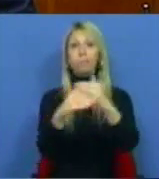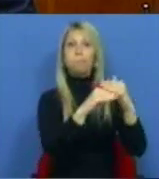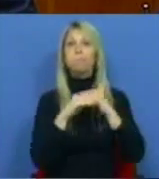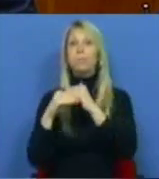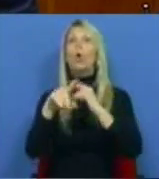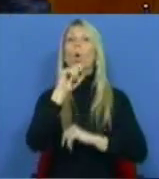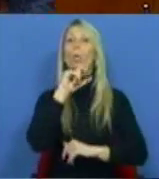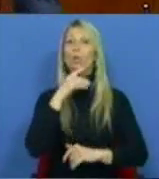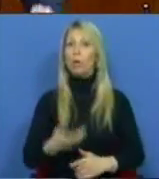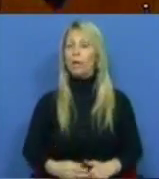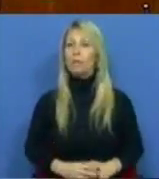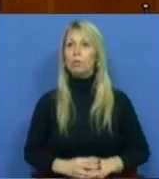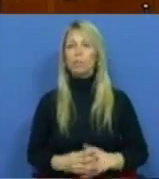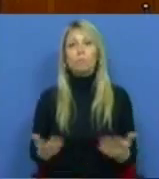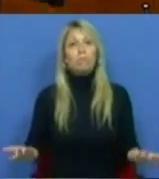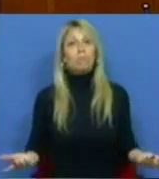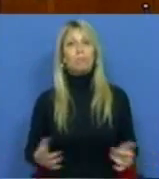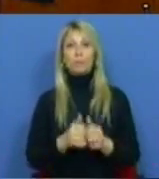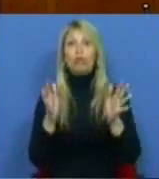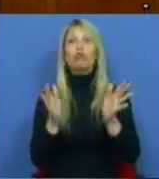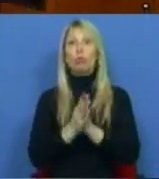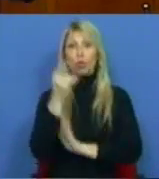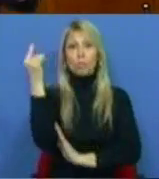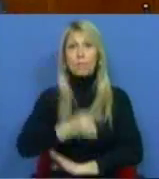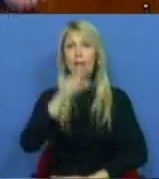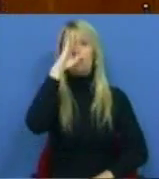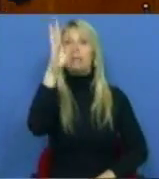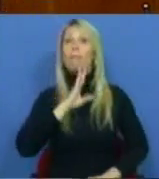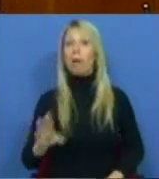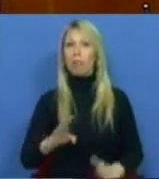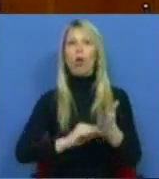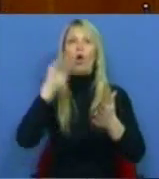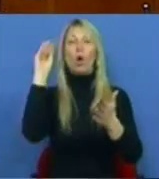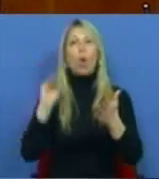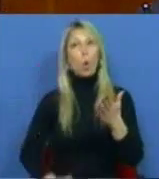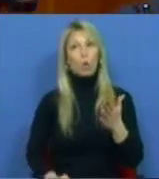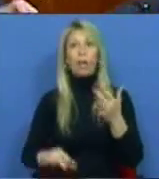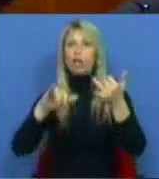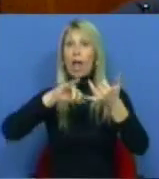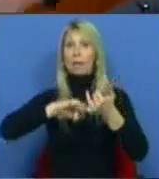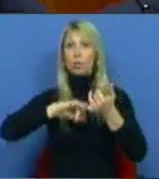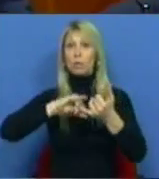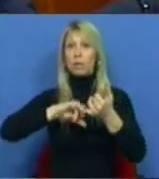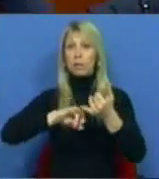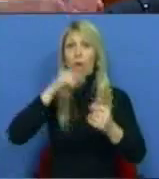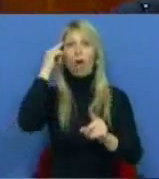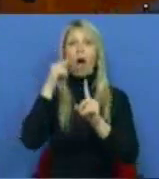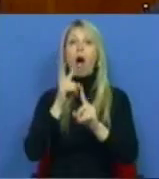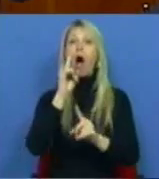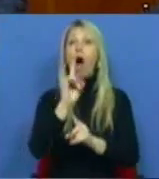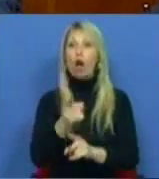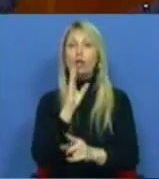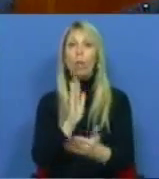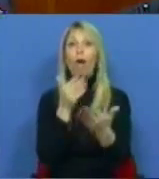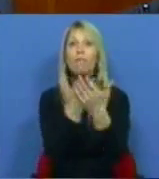oportunidades. E, portanto, todos têm que ficar a saber que os contratos de associação se destinam a prover